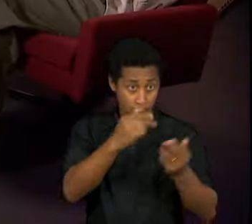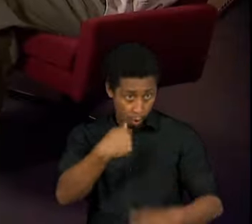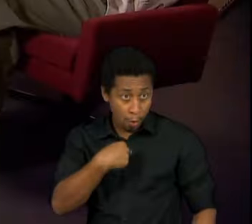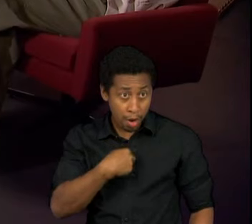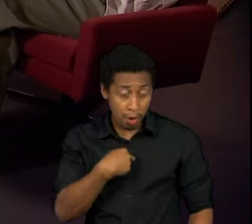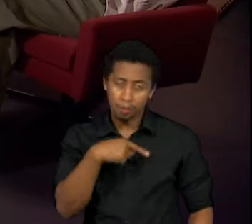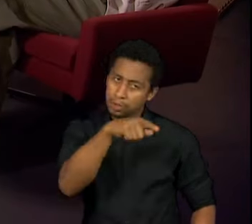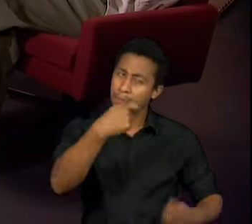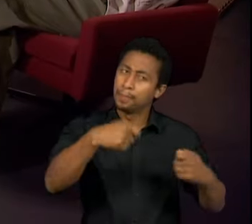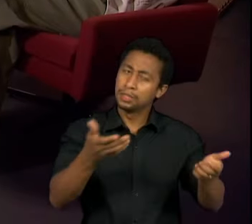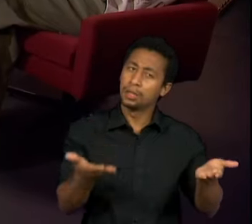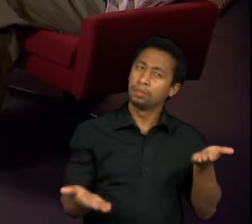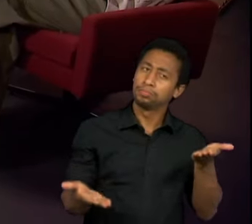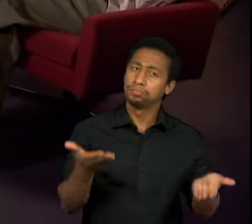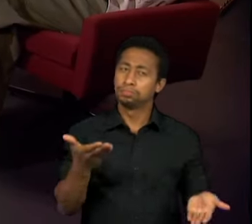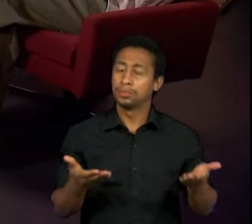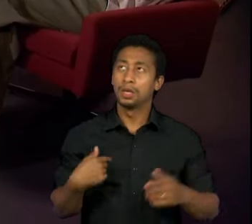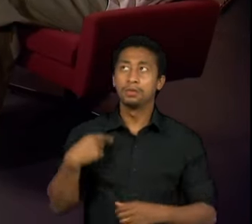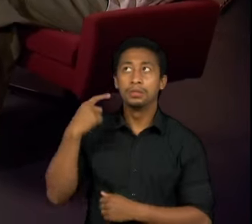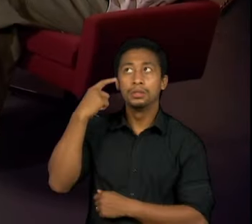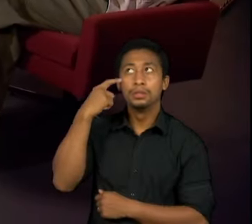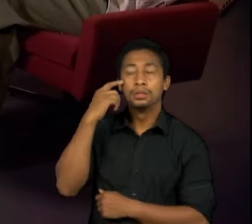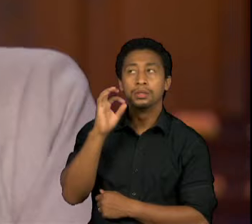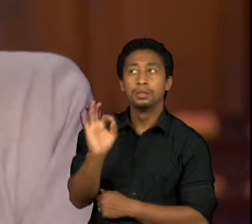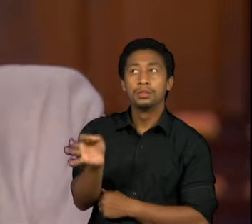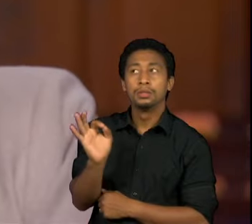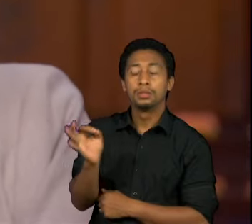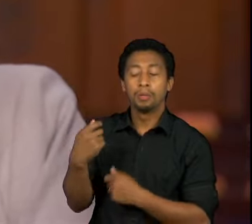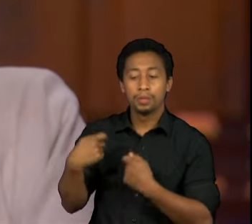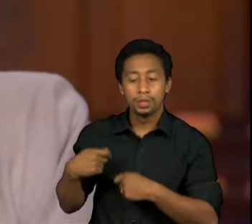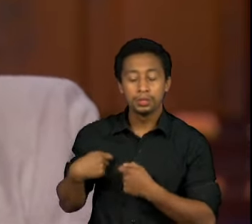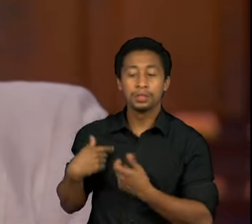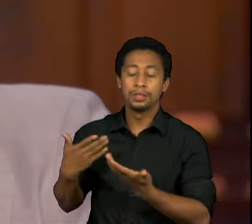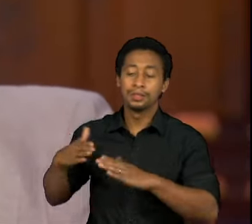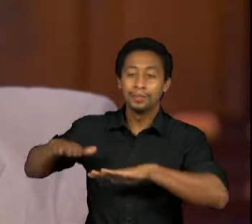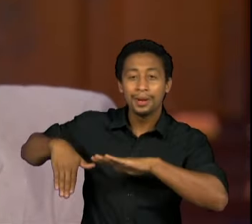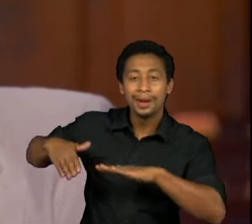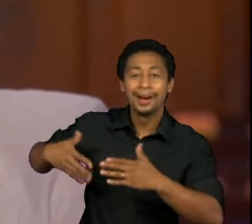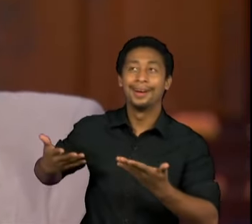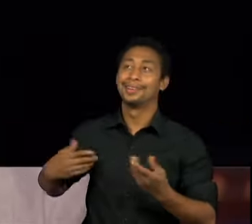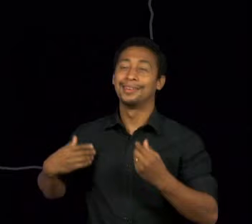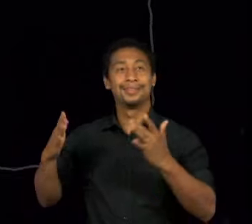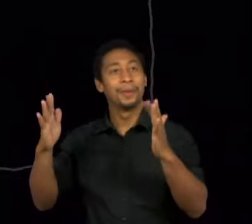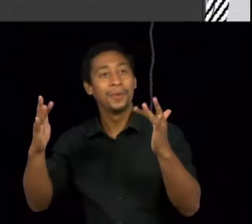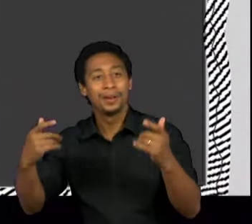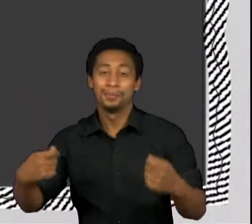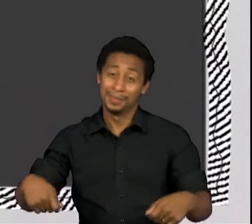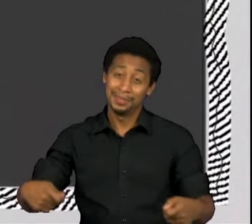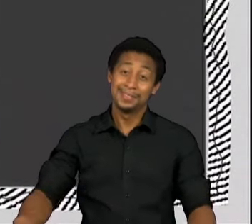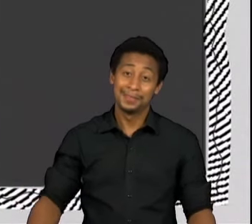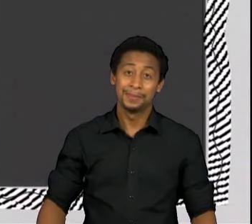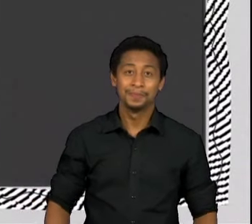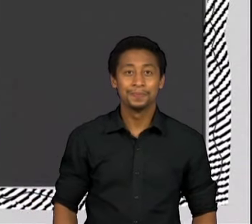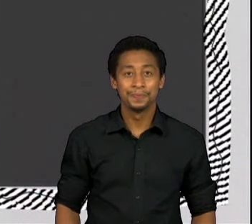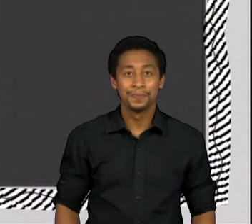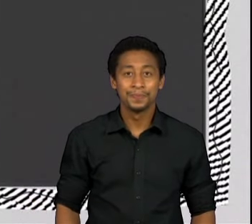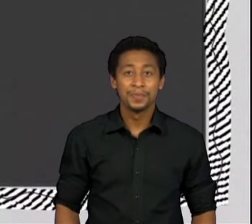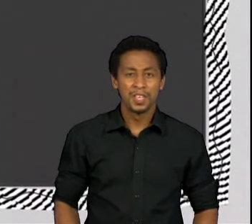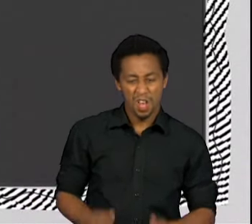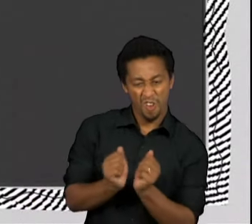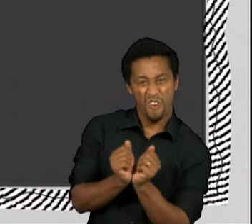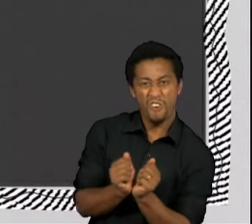expira expira vai à praia garota vai tomar um banho de praia vai namorar vai ficar